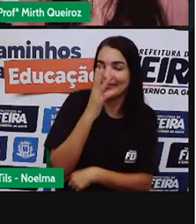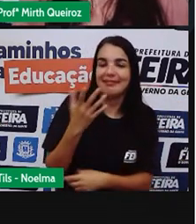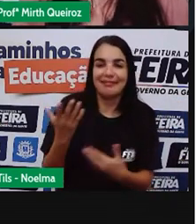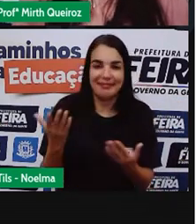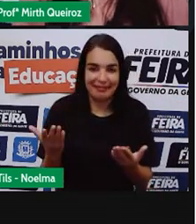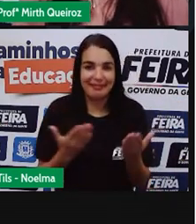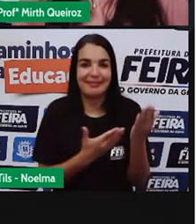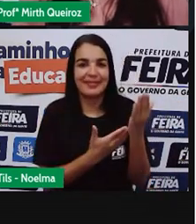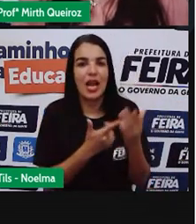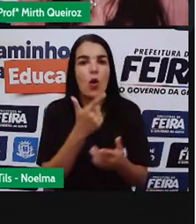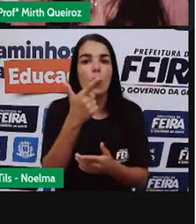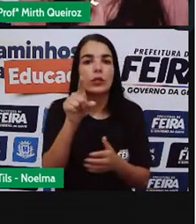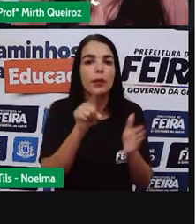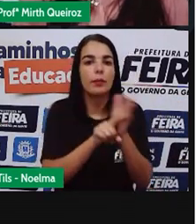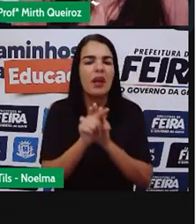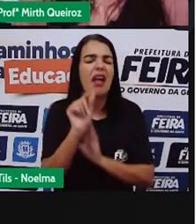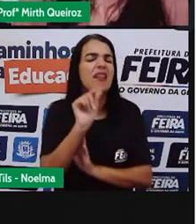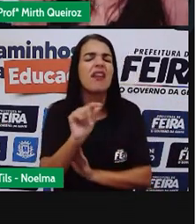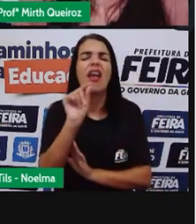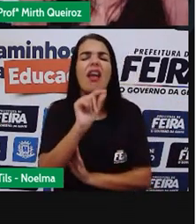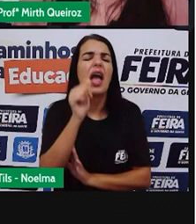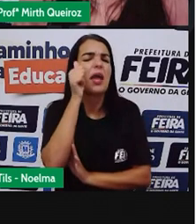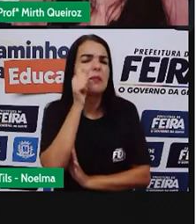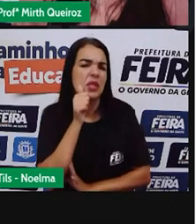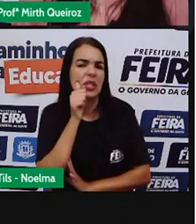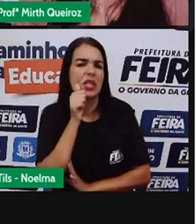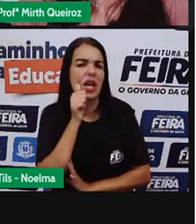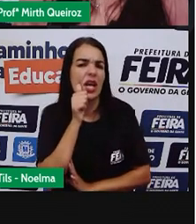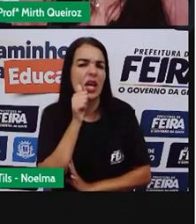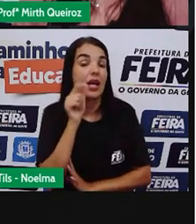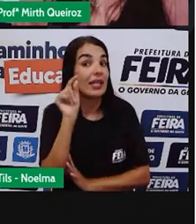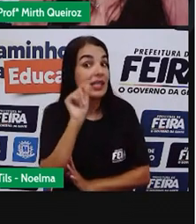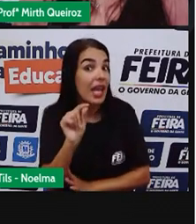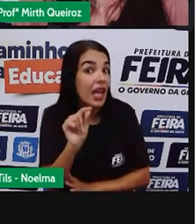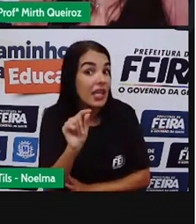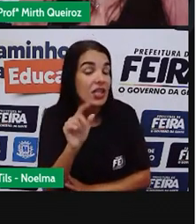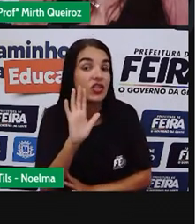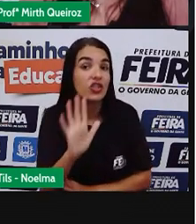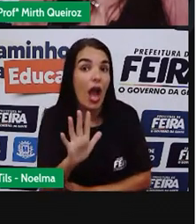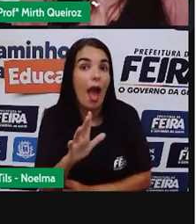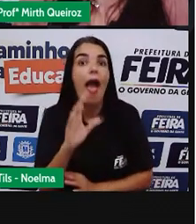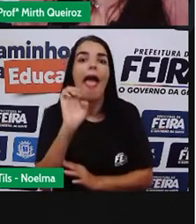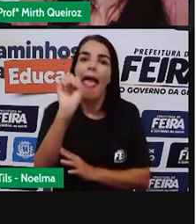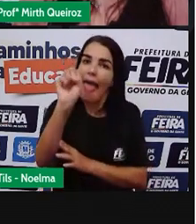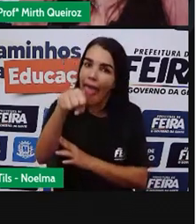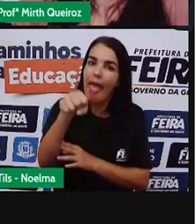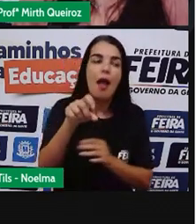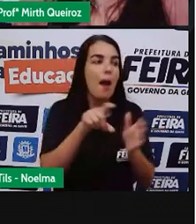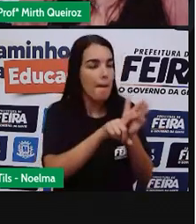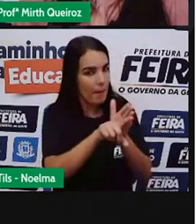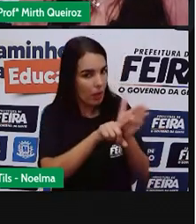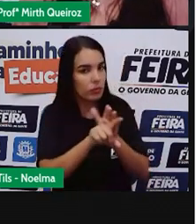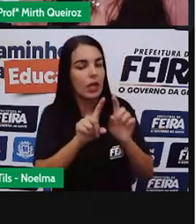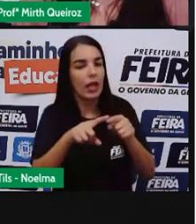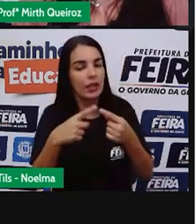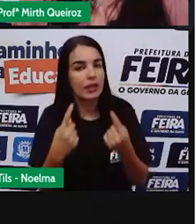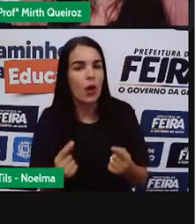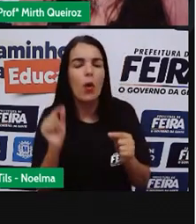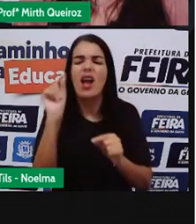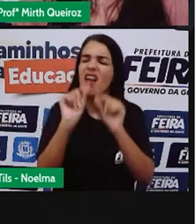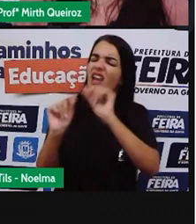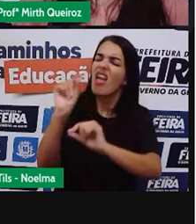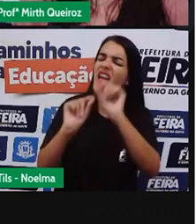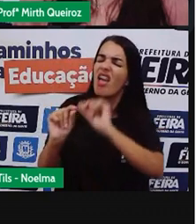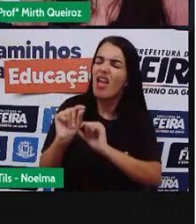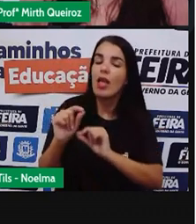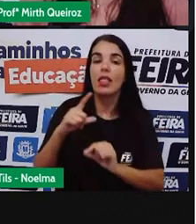só a outra frase. Quem é essa menina? Esse quem já indica uma pergunta. Então, essa frase, quem é essa